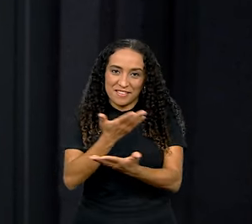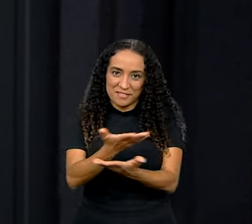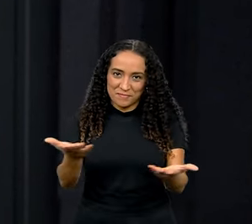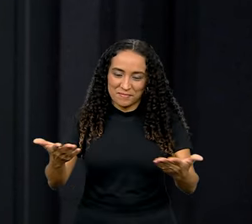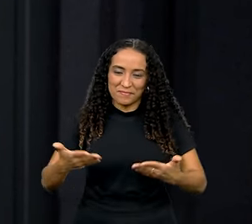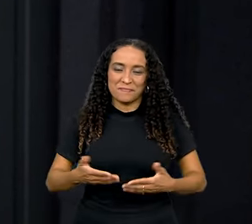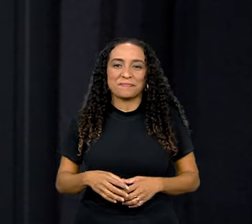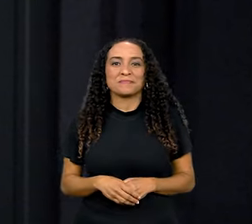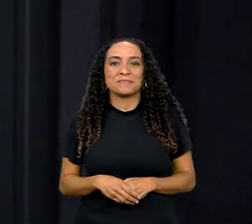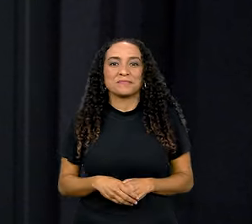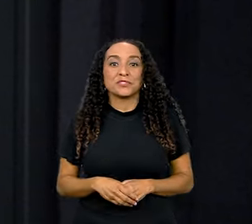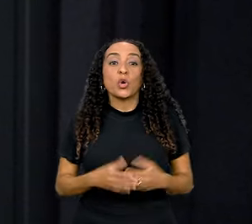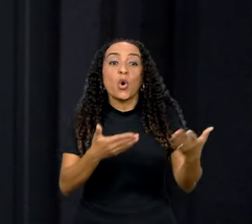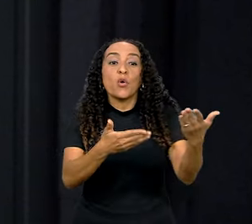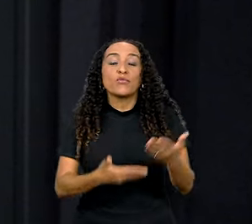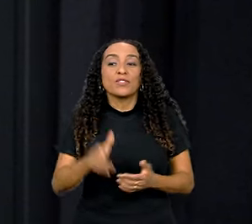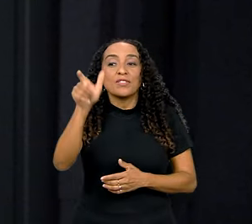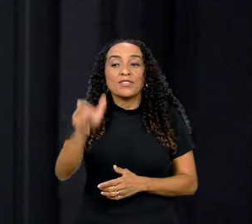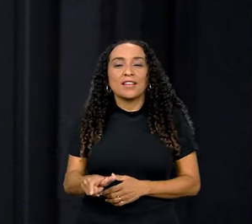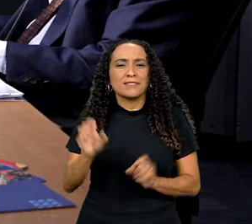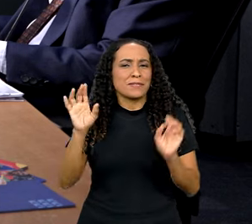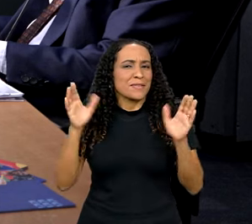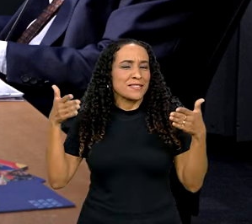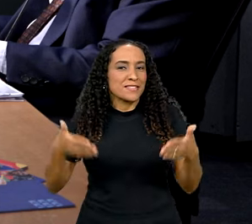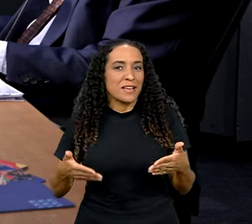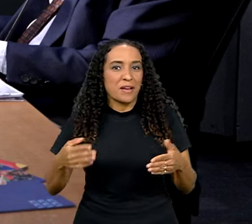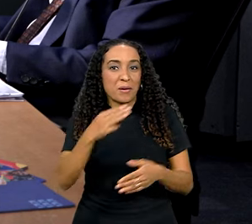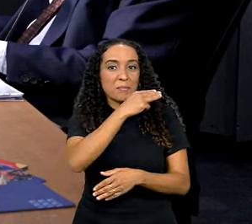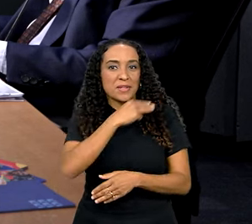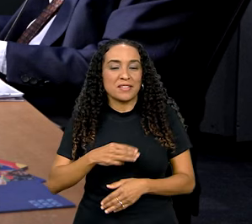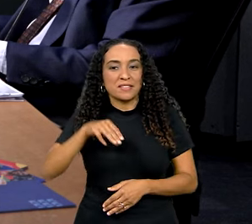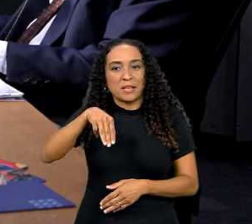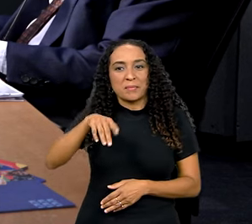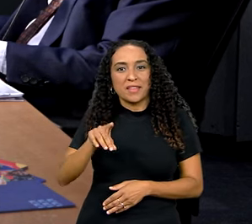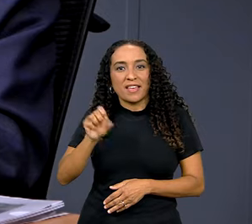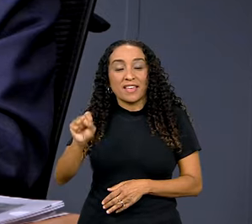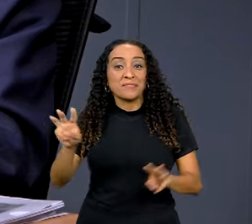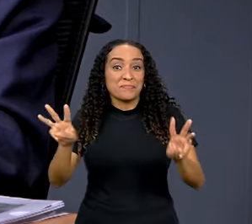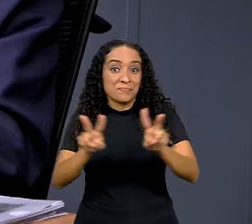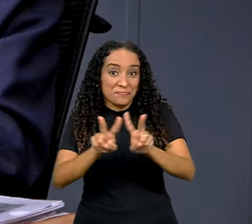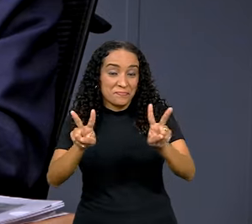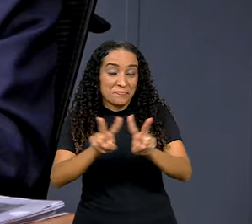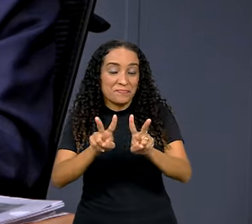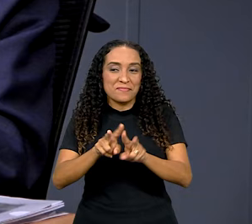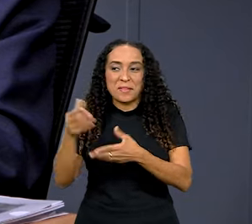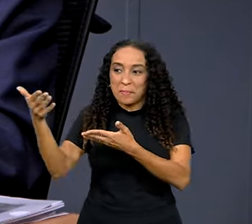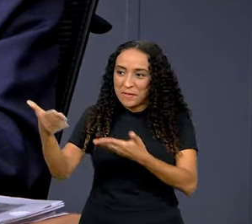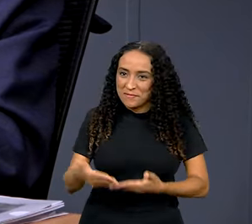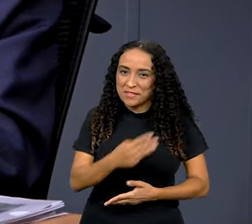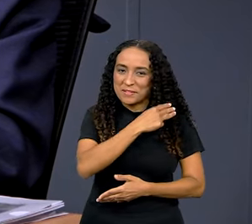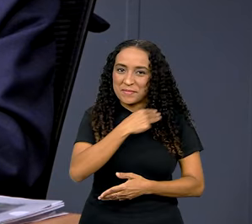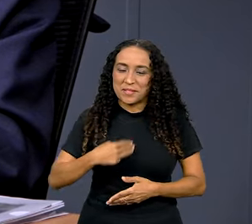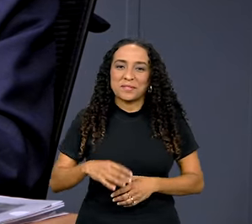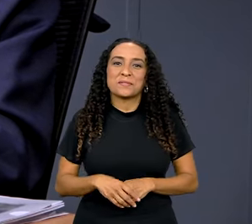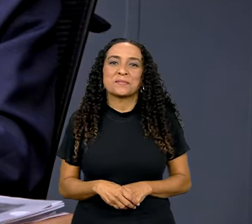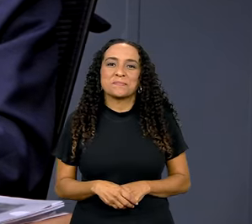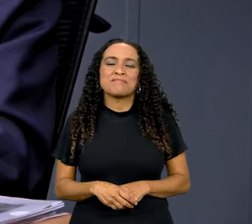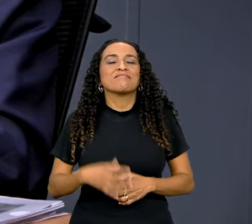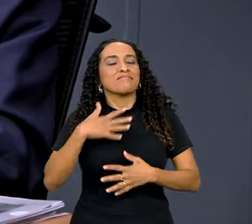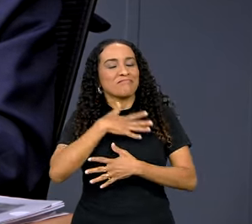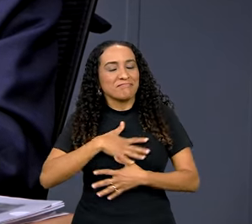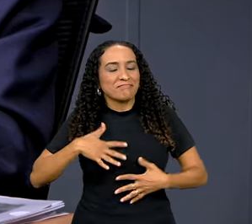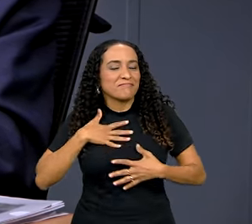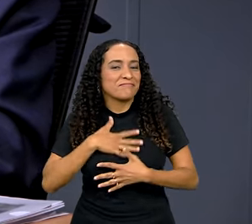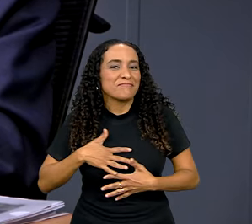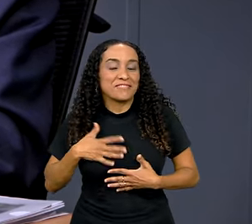recebê-los aqui o convidado de hoje é muito especial é o ministro do MDS Welliton dias bem-vindo Ministro olha um